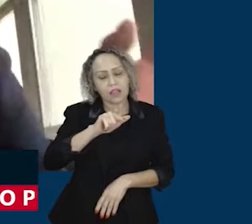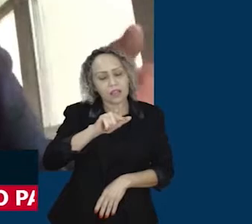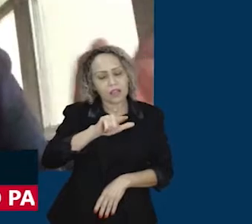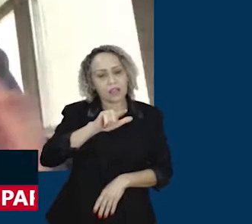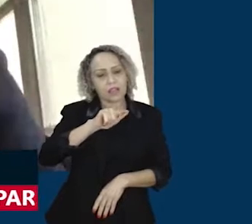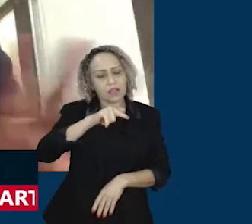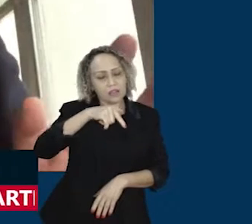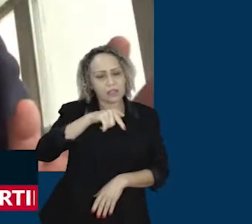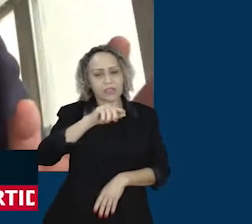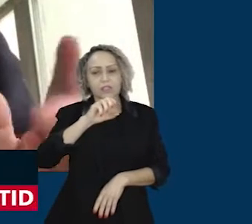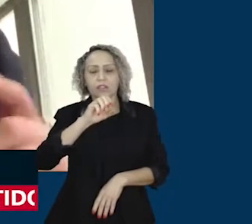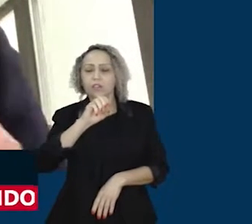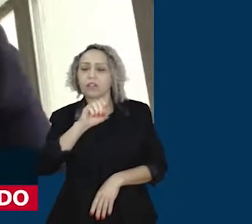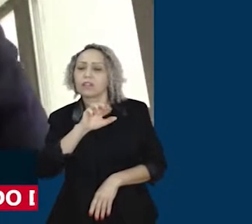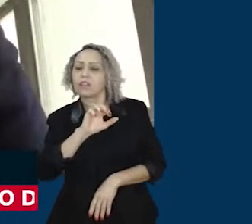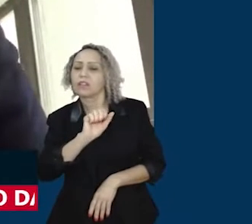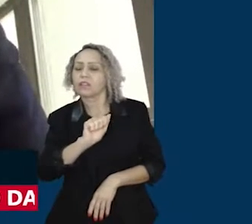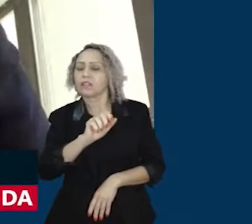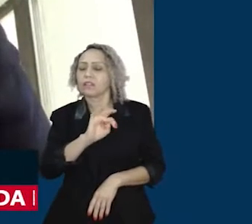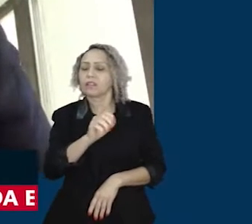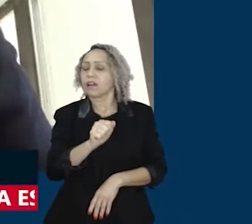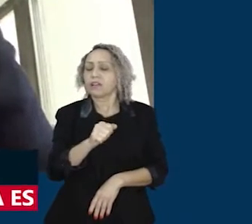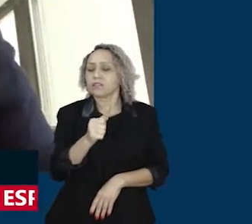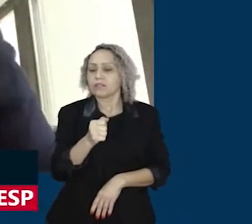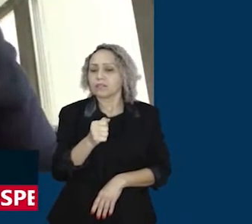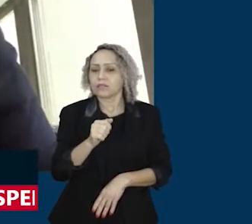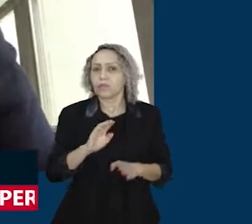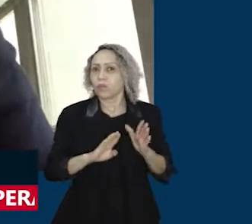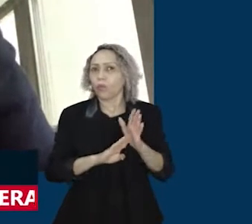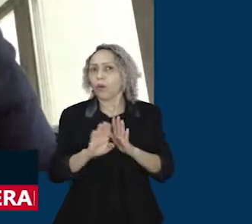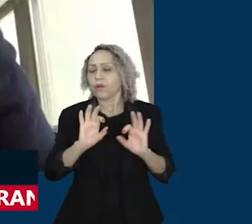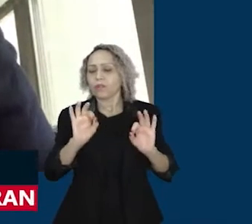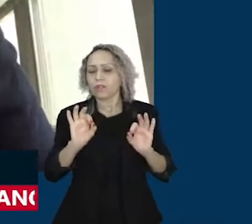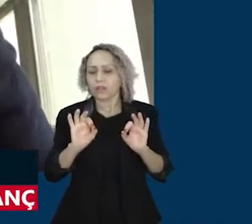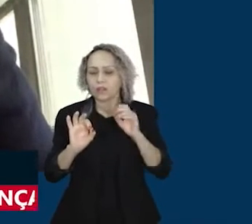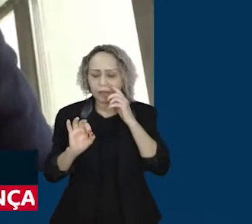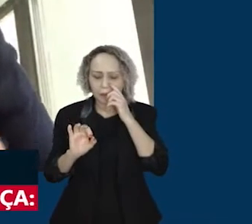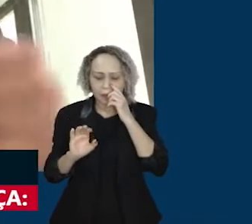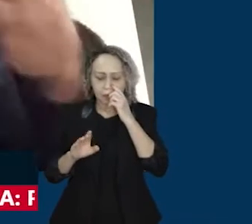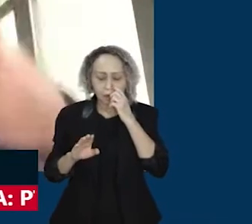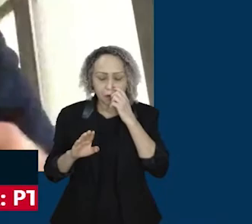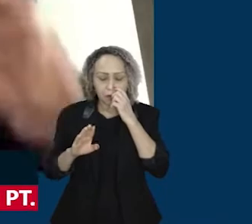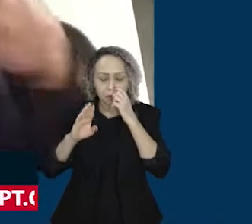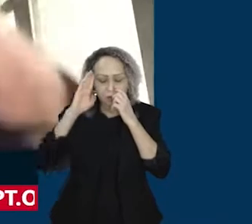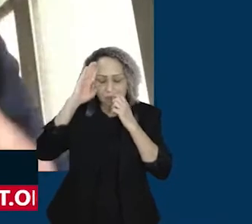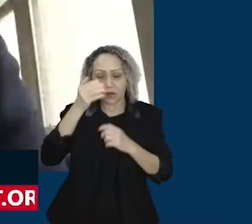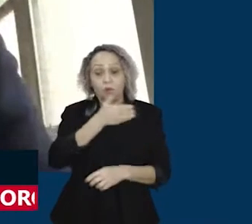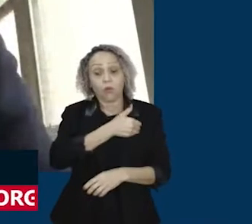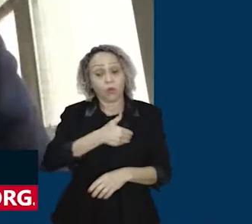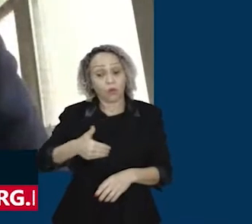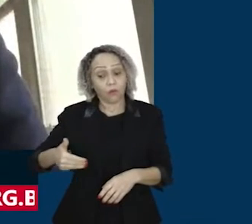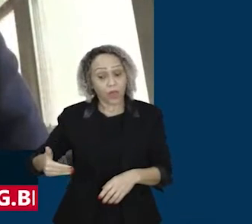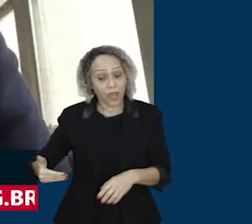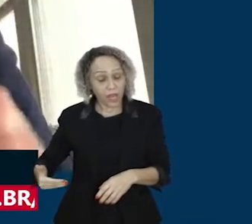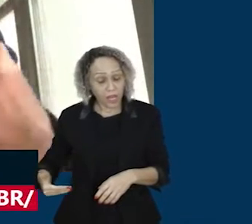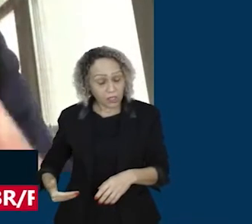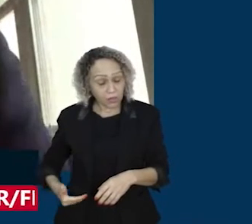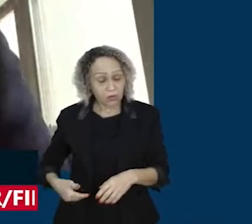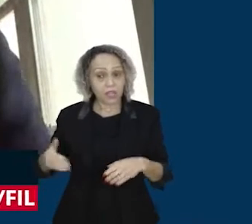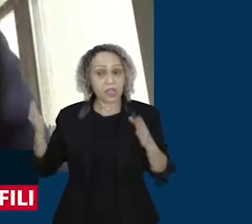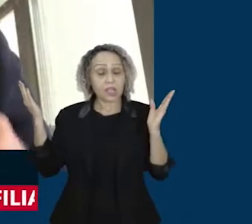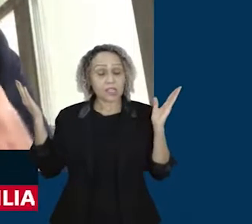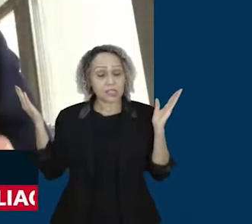aumentou de lá para cá em momento nenhum. E mais, esse é o principal, os governadores já fizeram